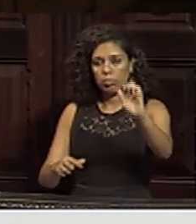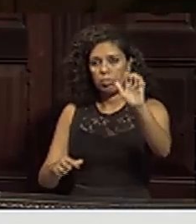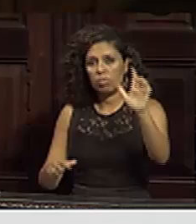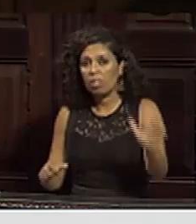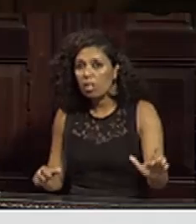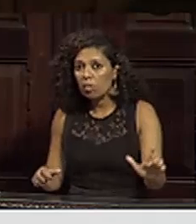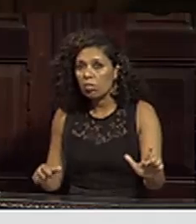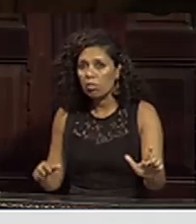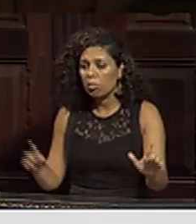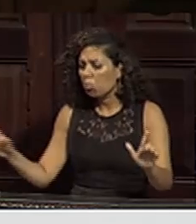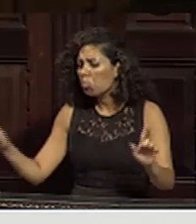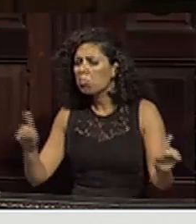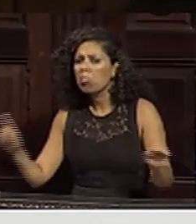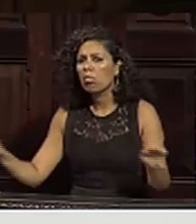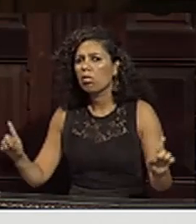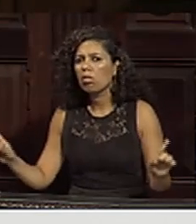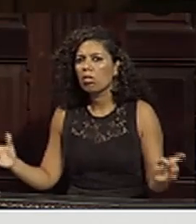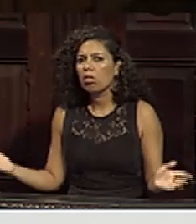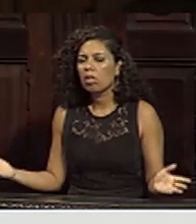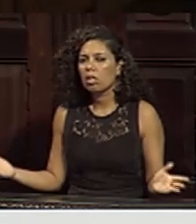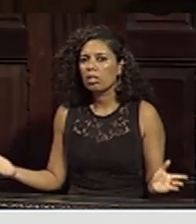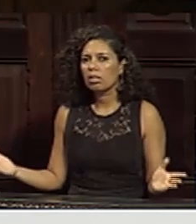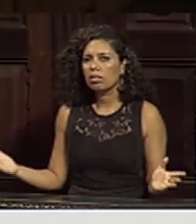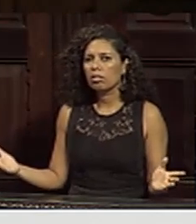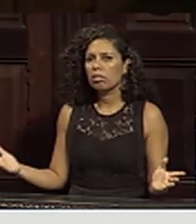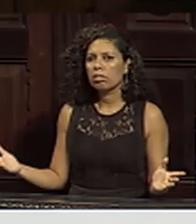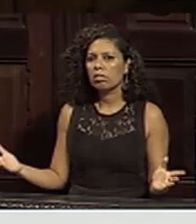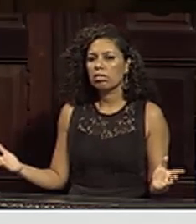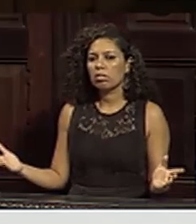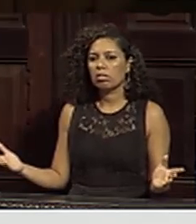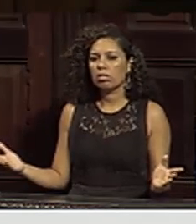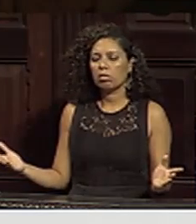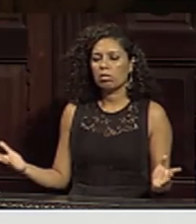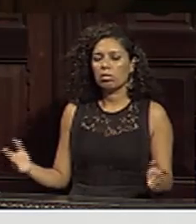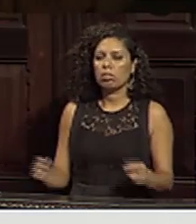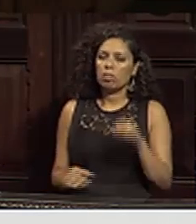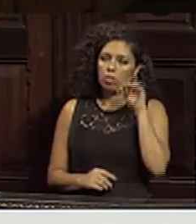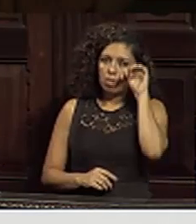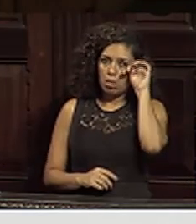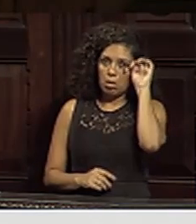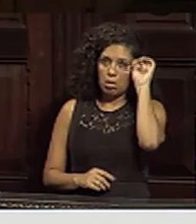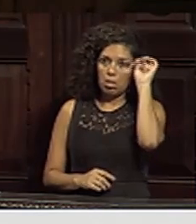mutáveis. Mas, senhor presidente, para concluir,